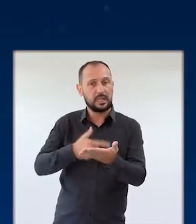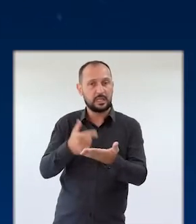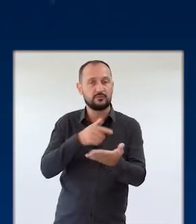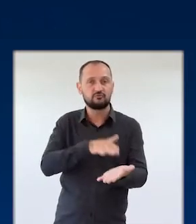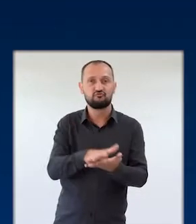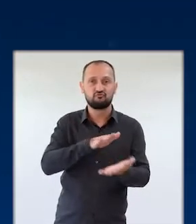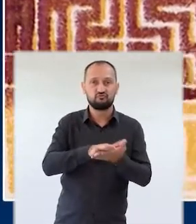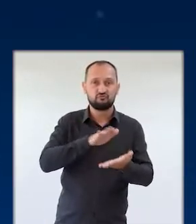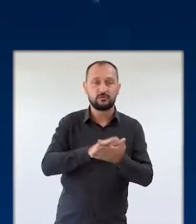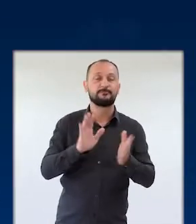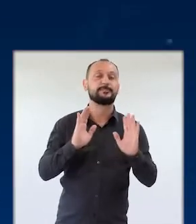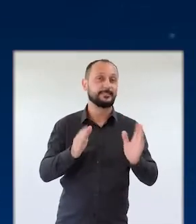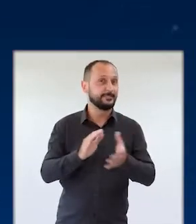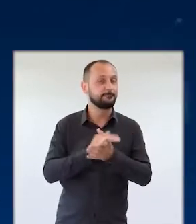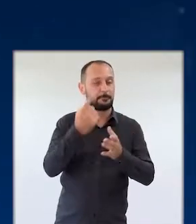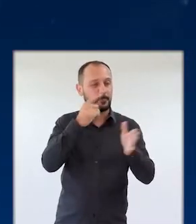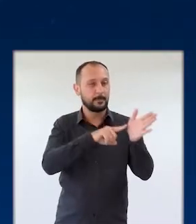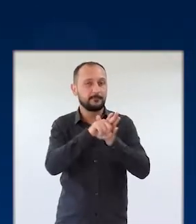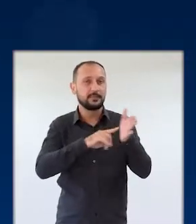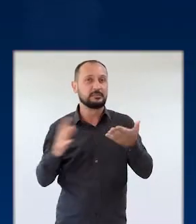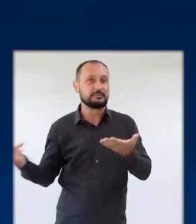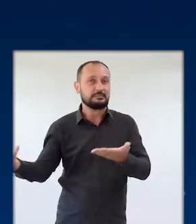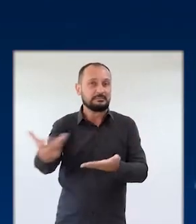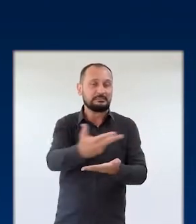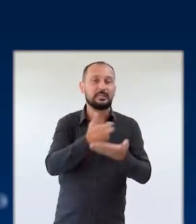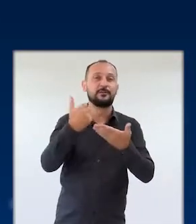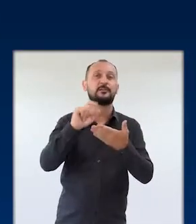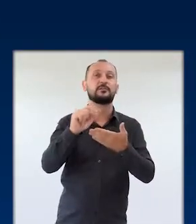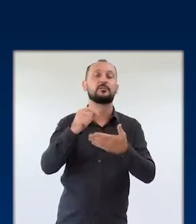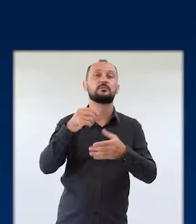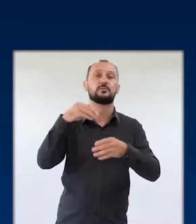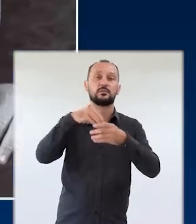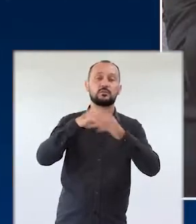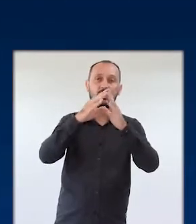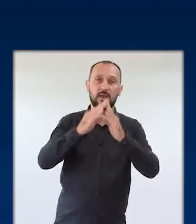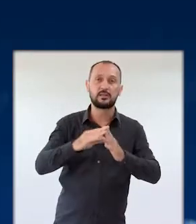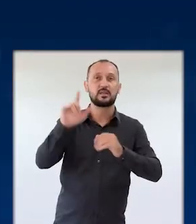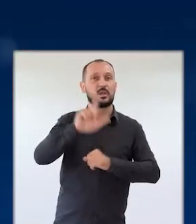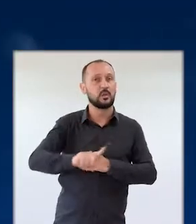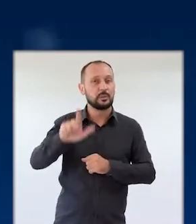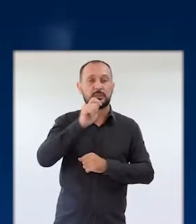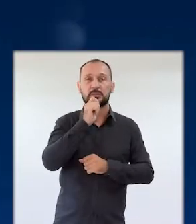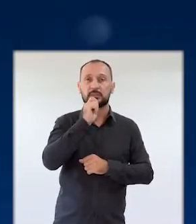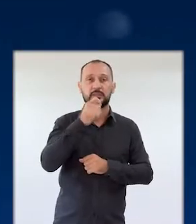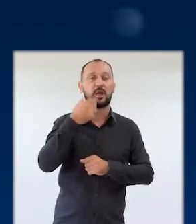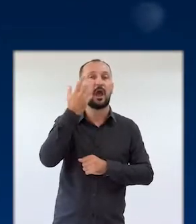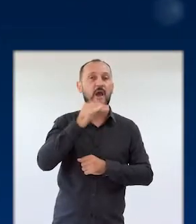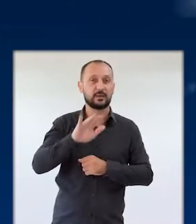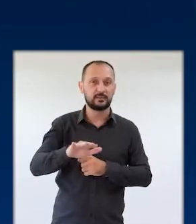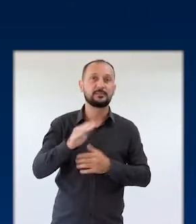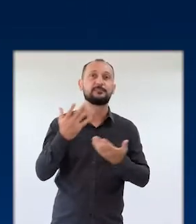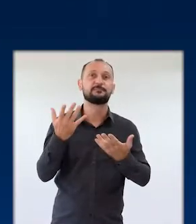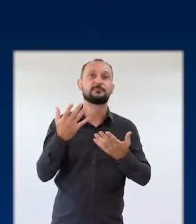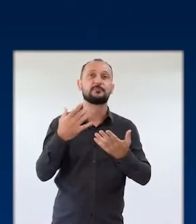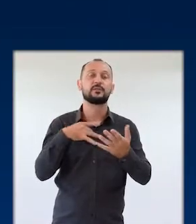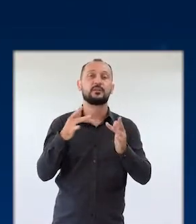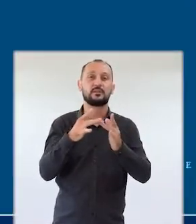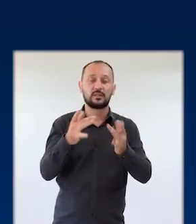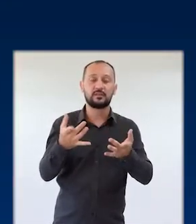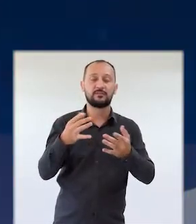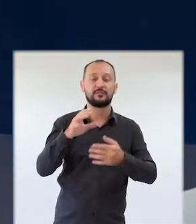né? Mas pesquisando um pouco sobre você, né, quando você morava em Londrina ainda, quando era criança, você